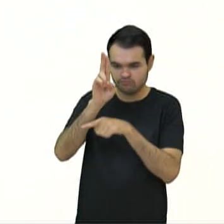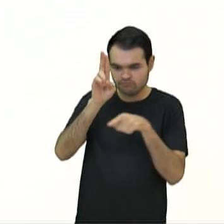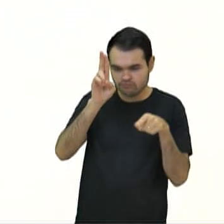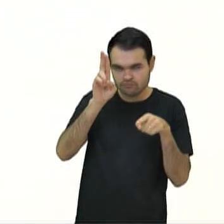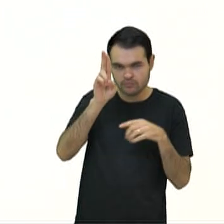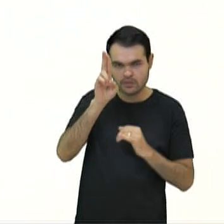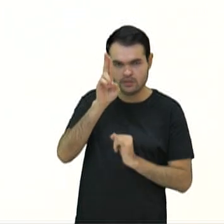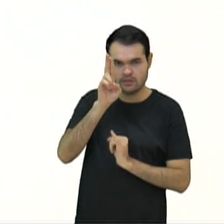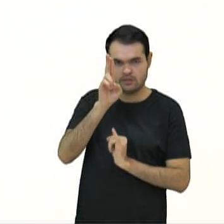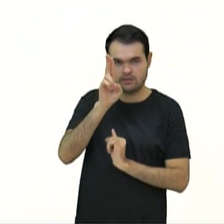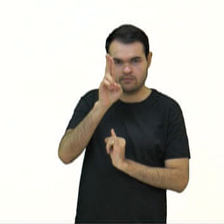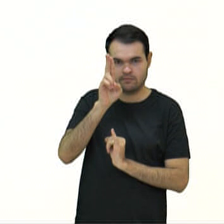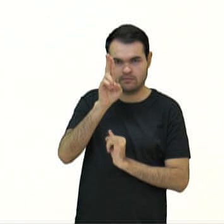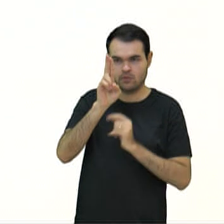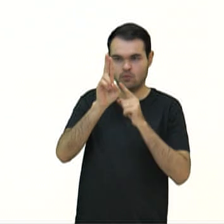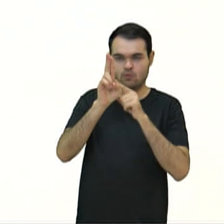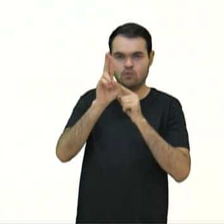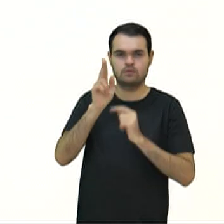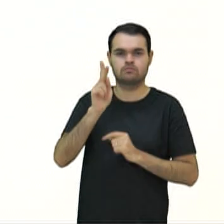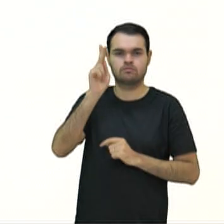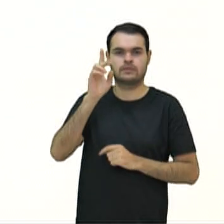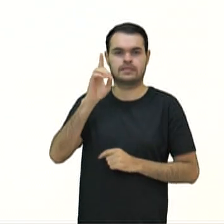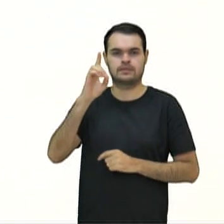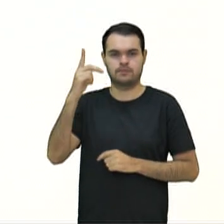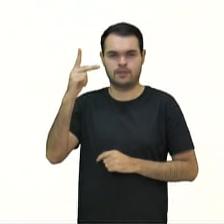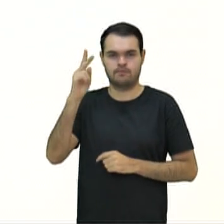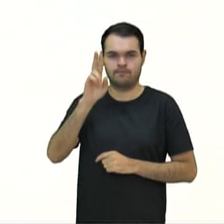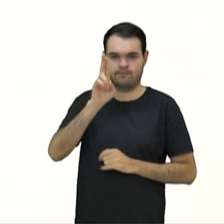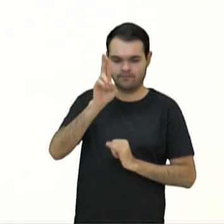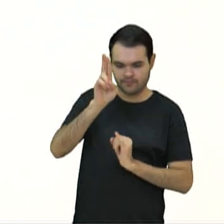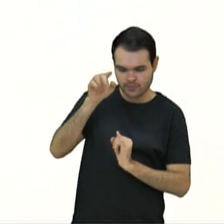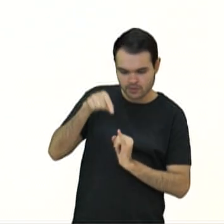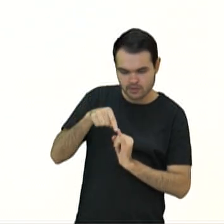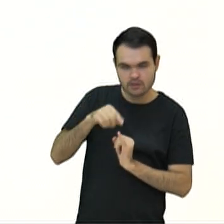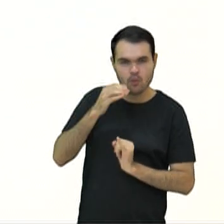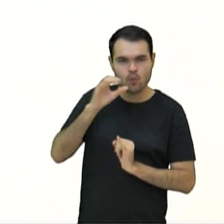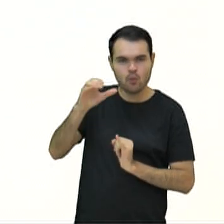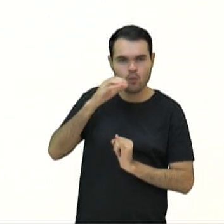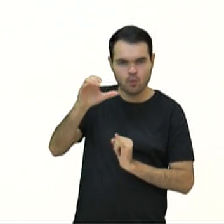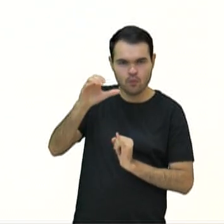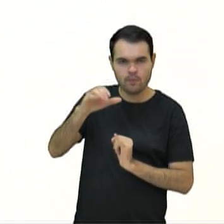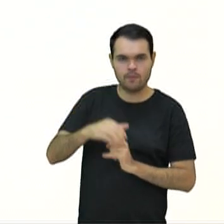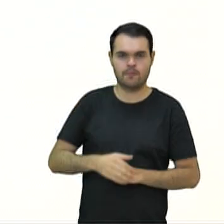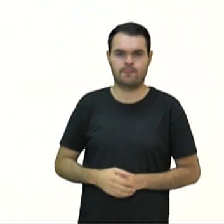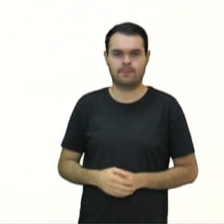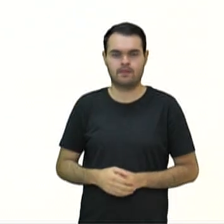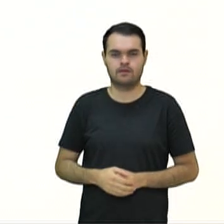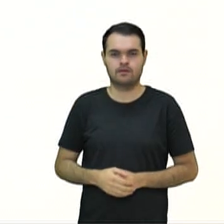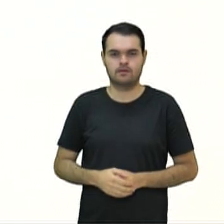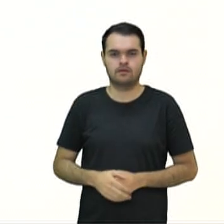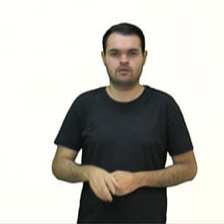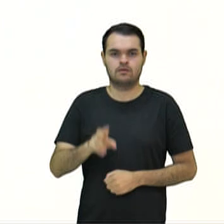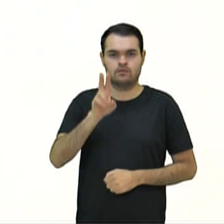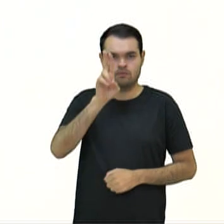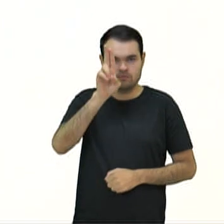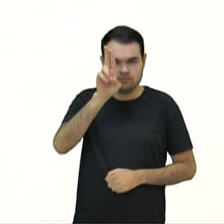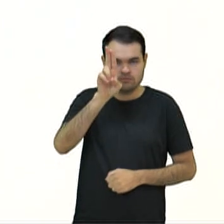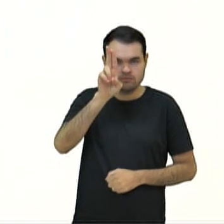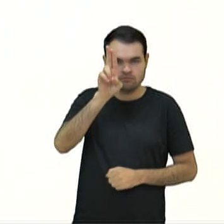é a tensão, ou DTP, e I é a corrente. Então, U sobre I é igual a